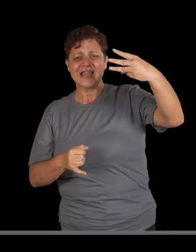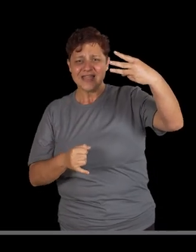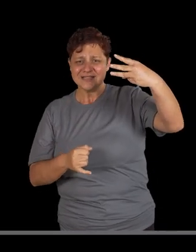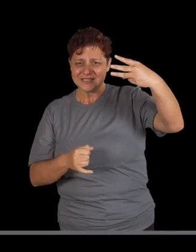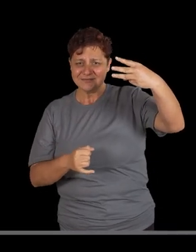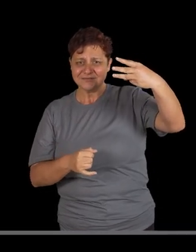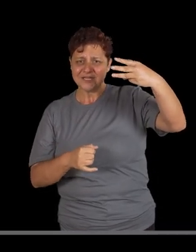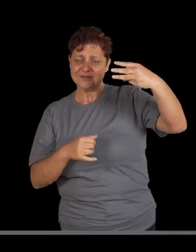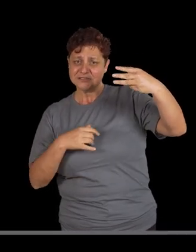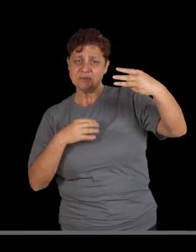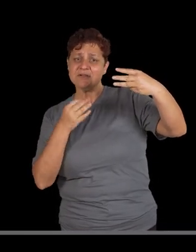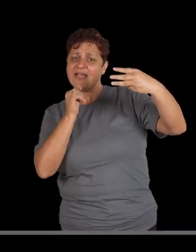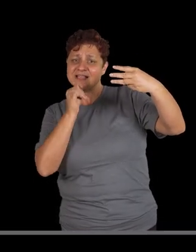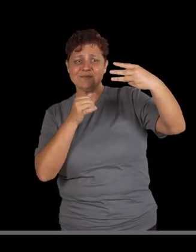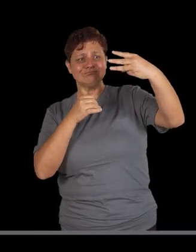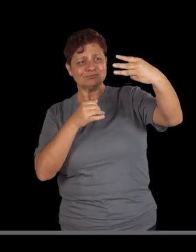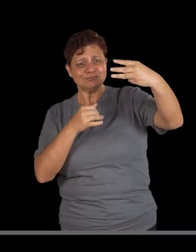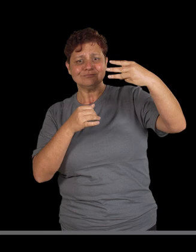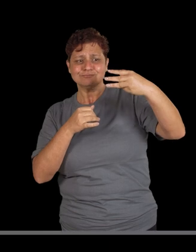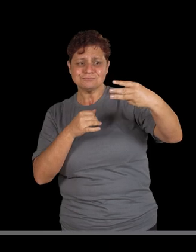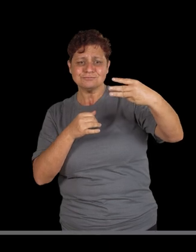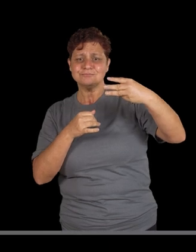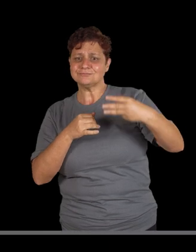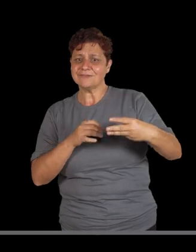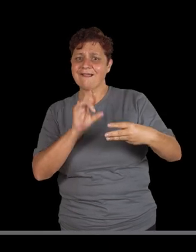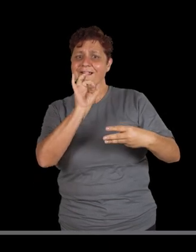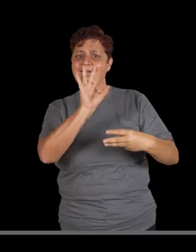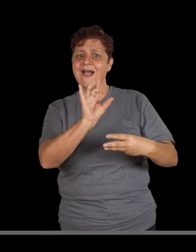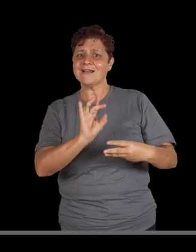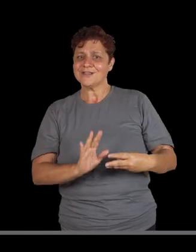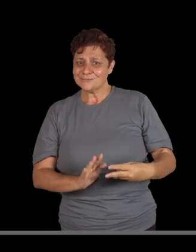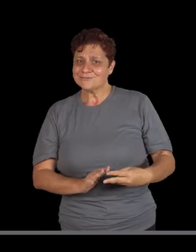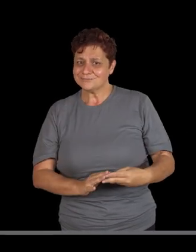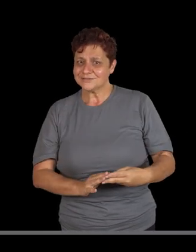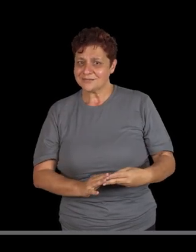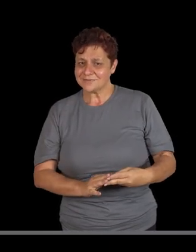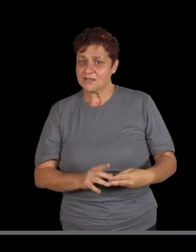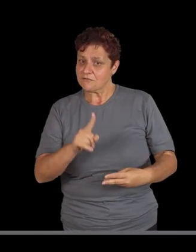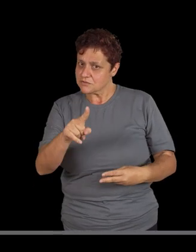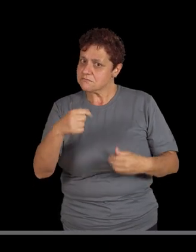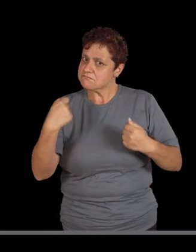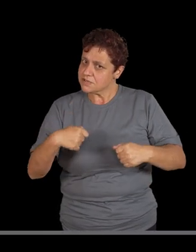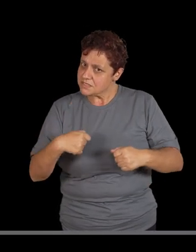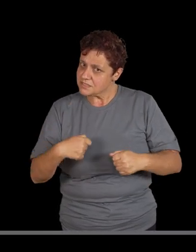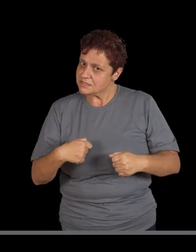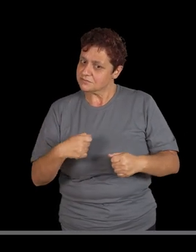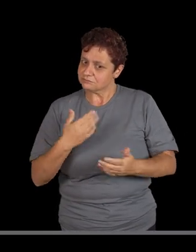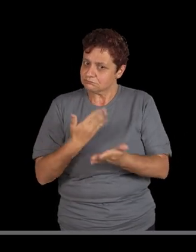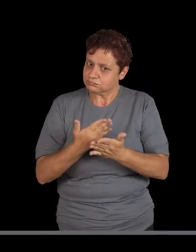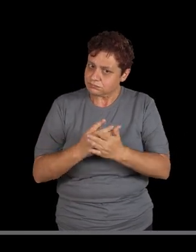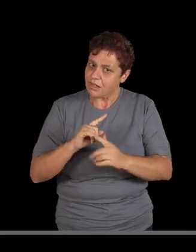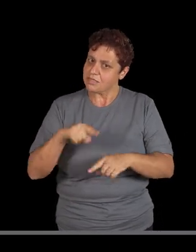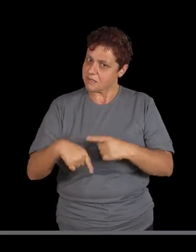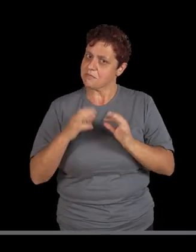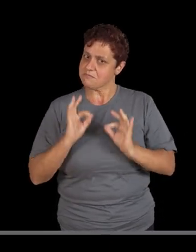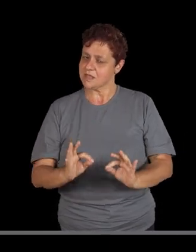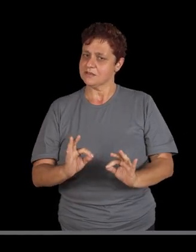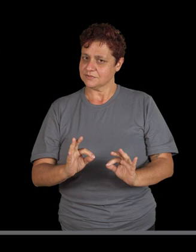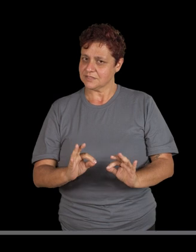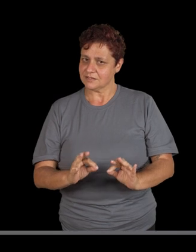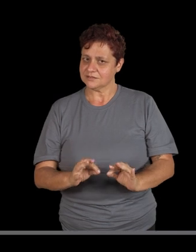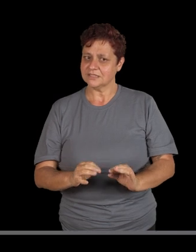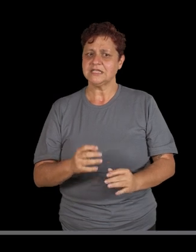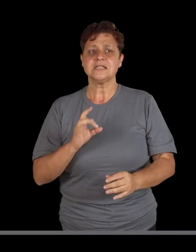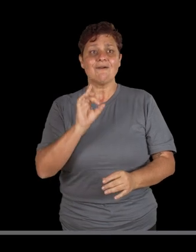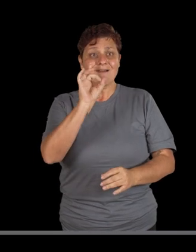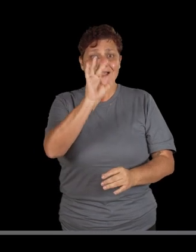que você citou, e deixa um espaço pra você dar três exemplos. Você vai prometer pra mim que você vai fazer isso, tá? E você vai fazer isso